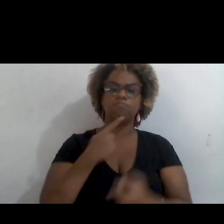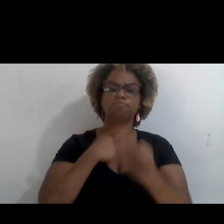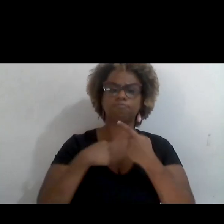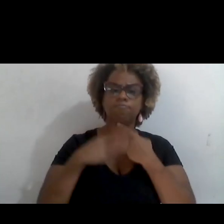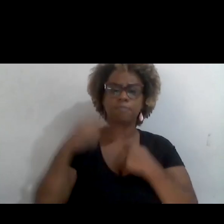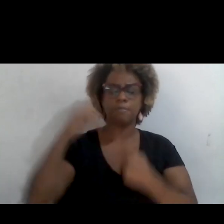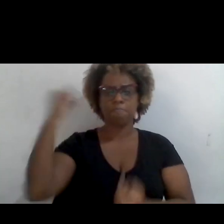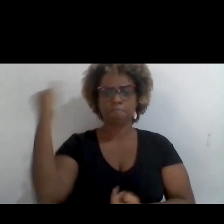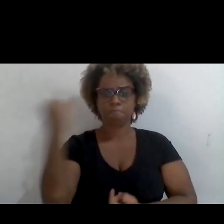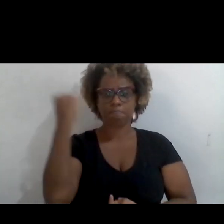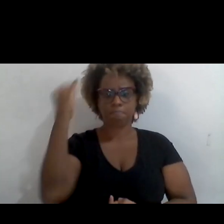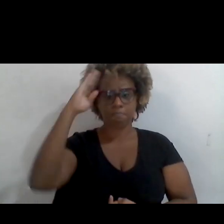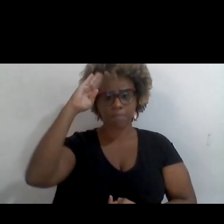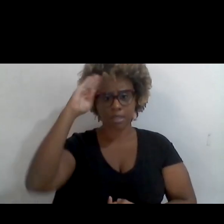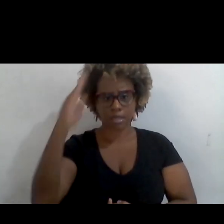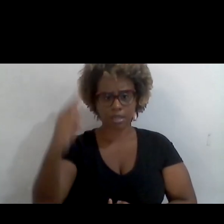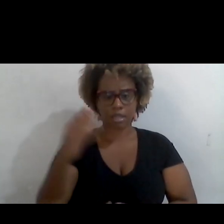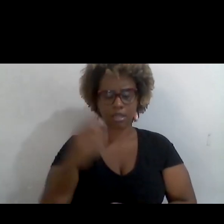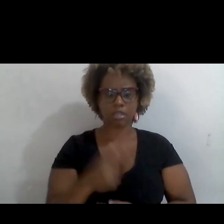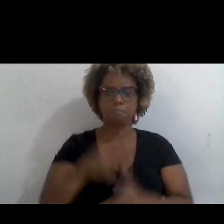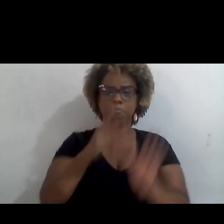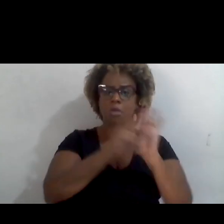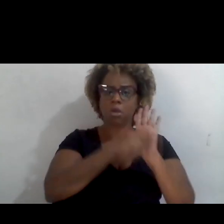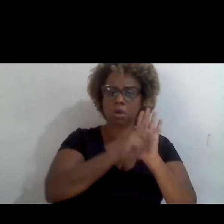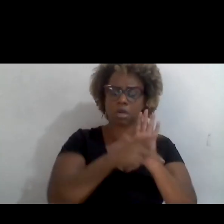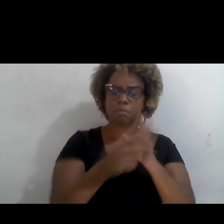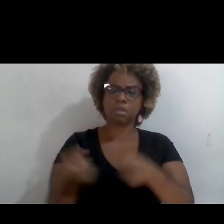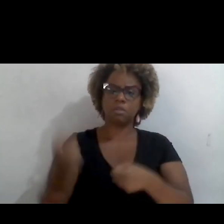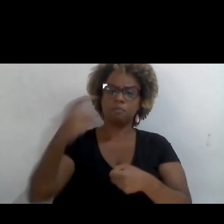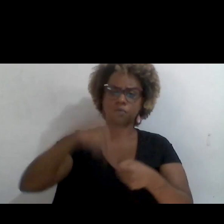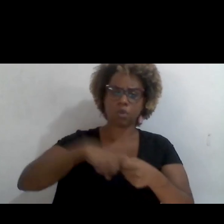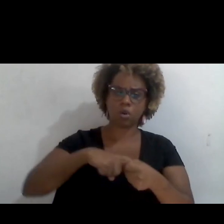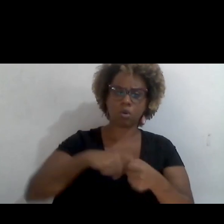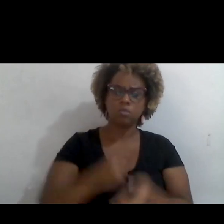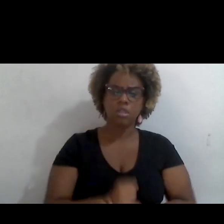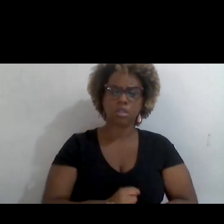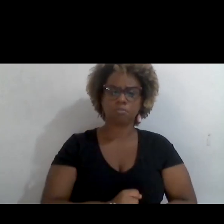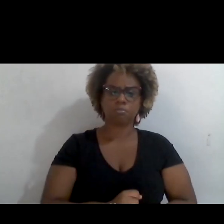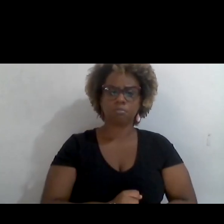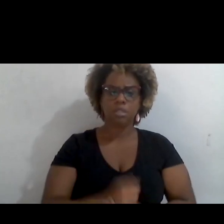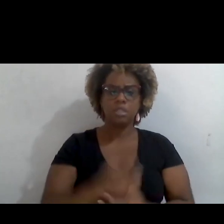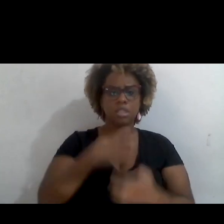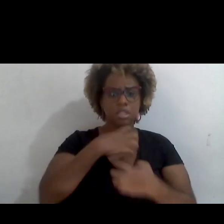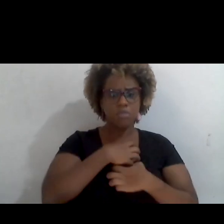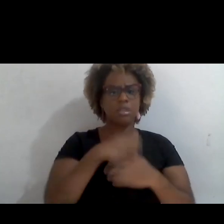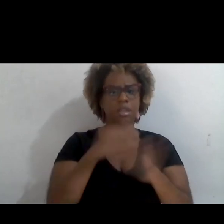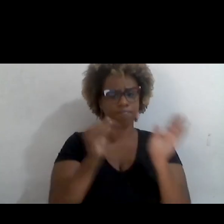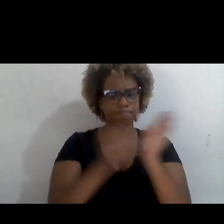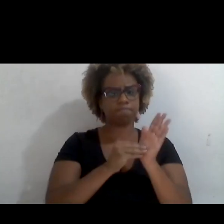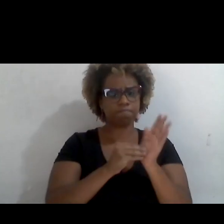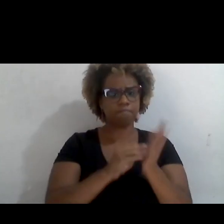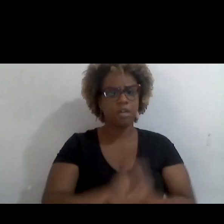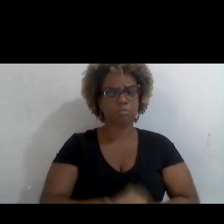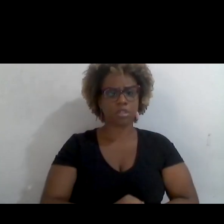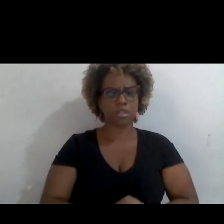os programas que voltam, que não voltam, o que está pensando. Sinto também falta disso. E não só de escutar,